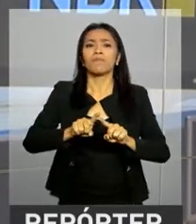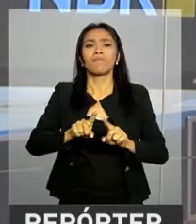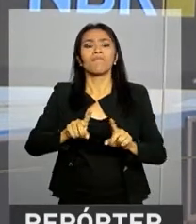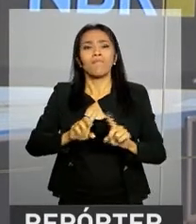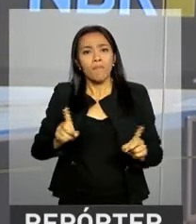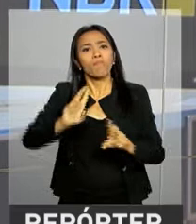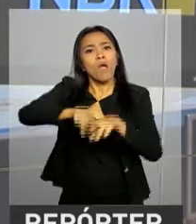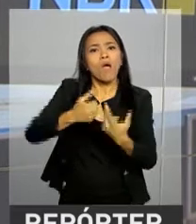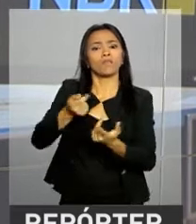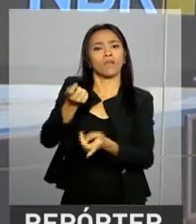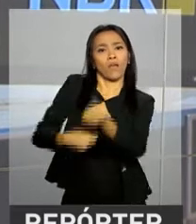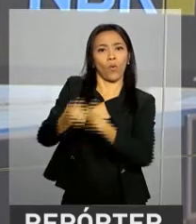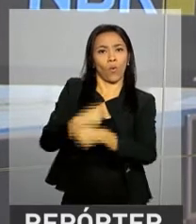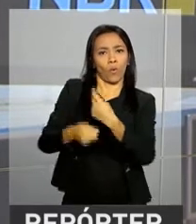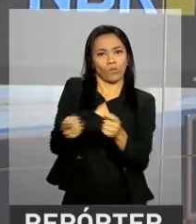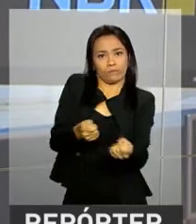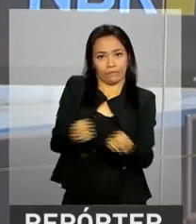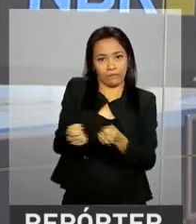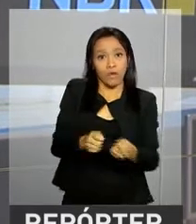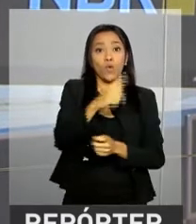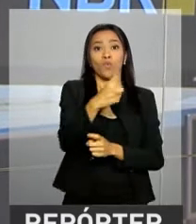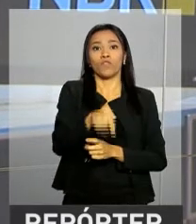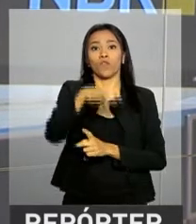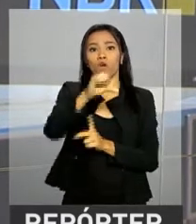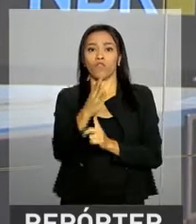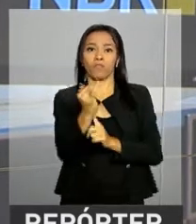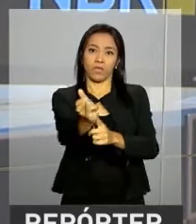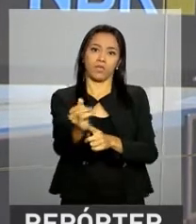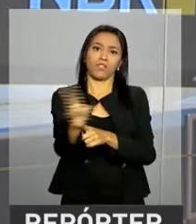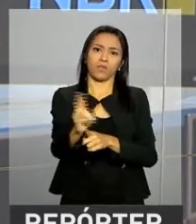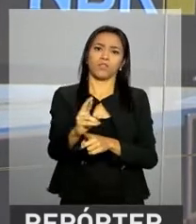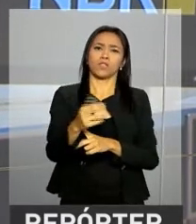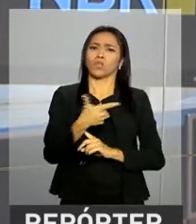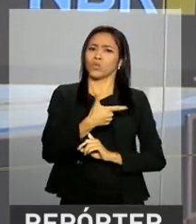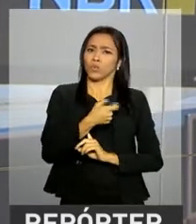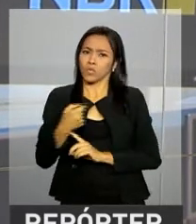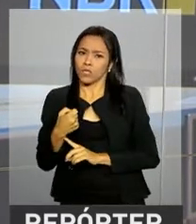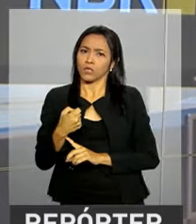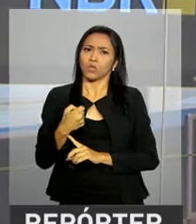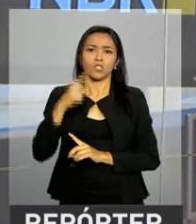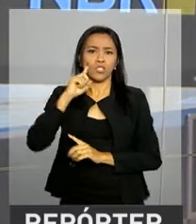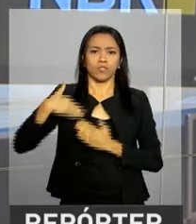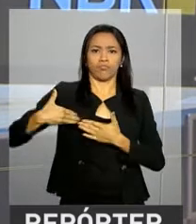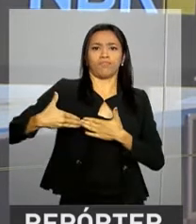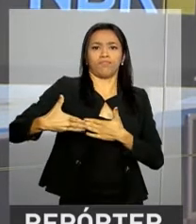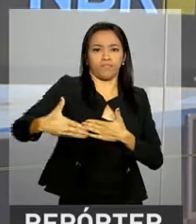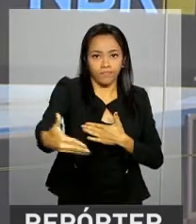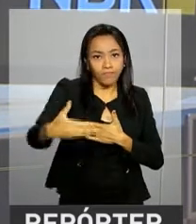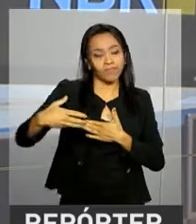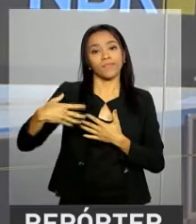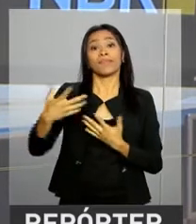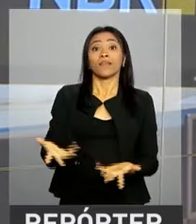economia que a pasta conseguir fazer de 1,9 bilhões de reais nos 200 primeiros dias da nova gestão